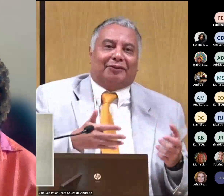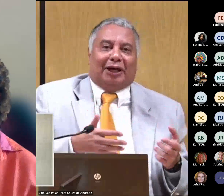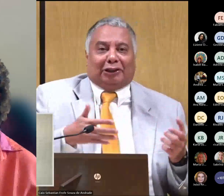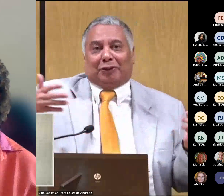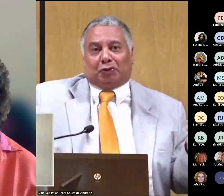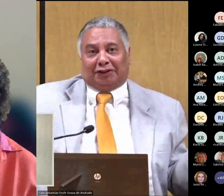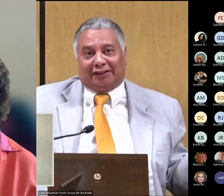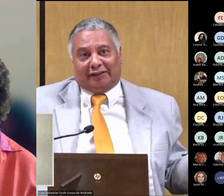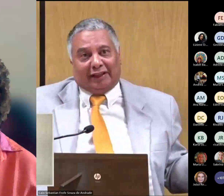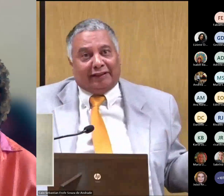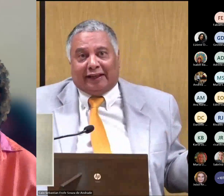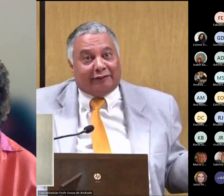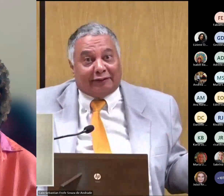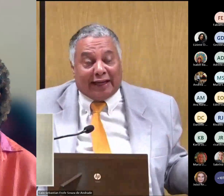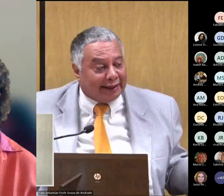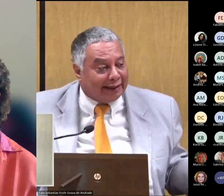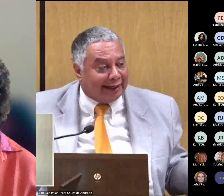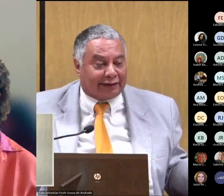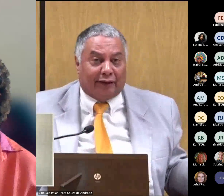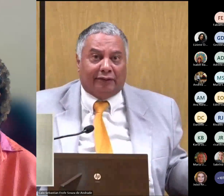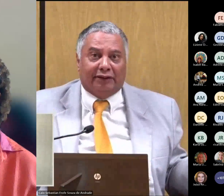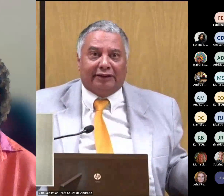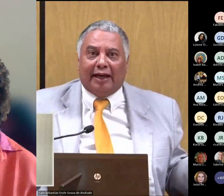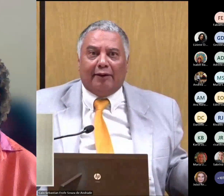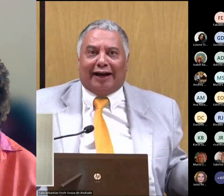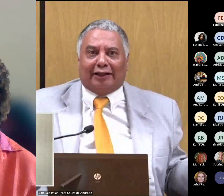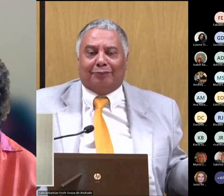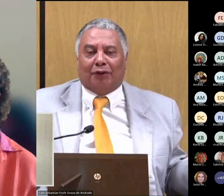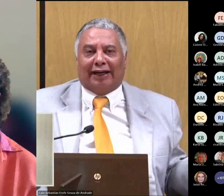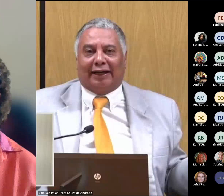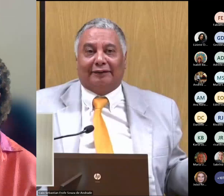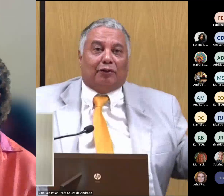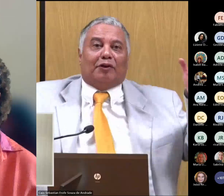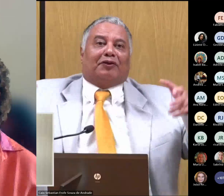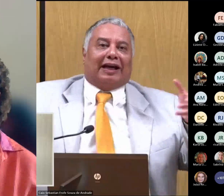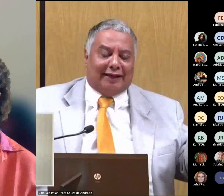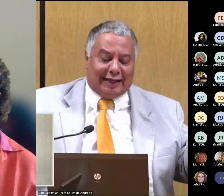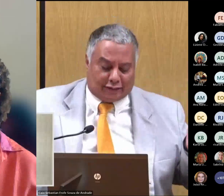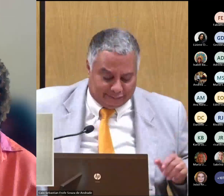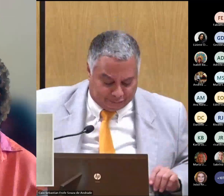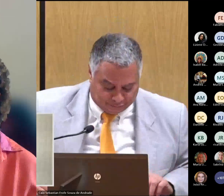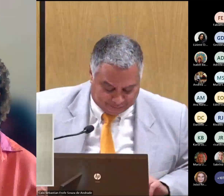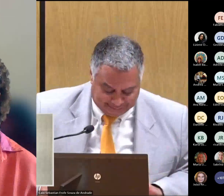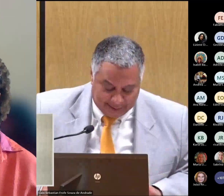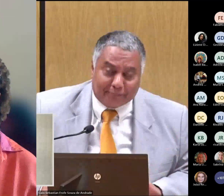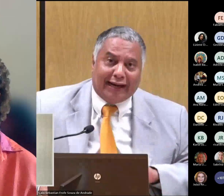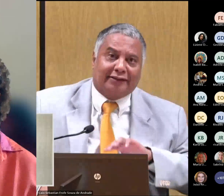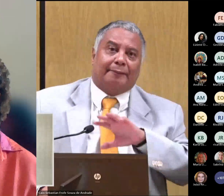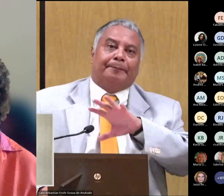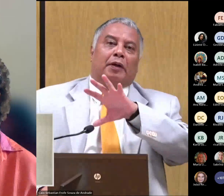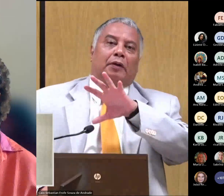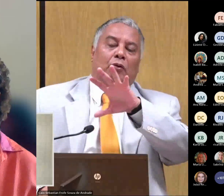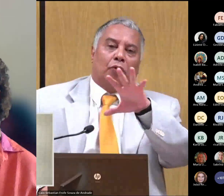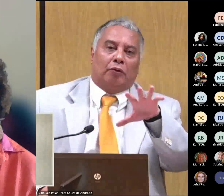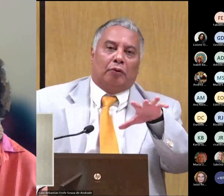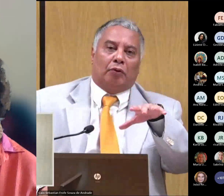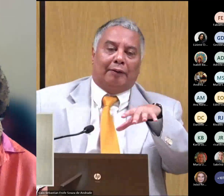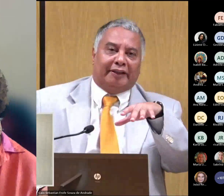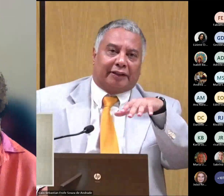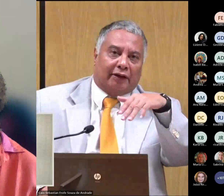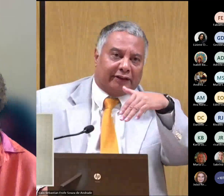e as pessoas que que qu reintegração ninguém faz de bom grado e não e ficava lá tomando conta mas o